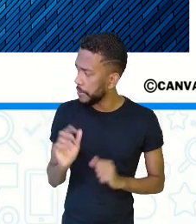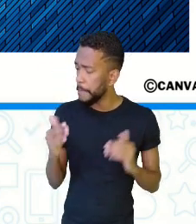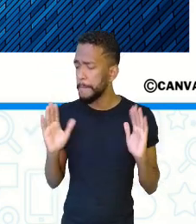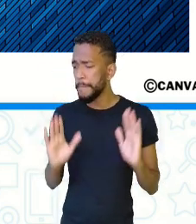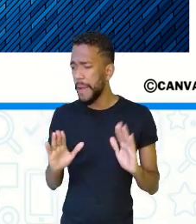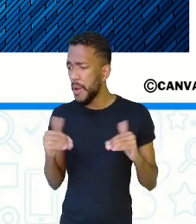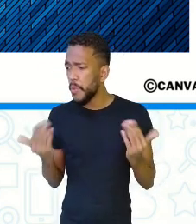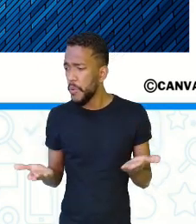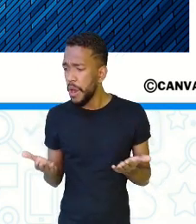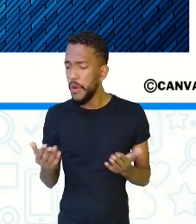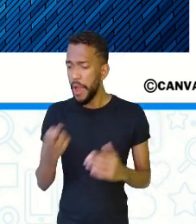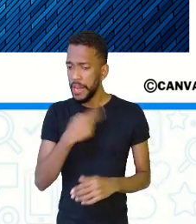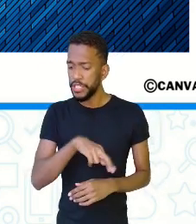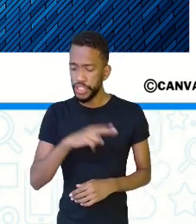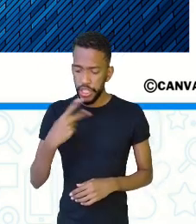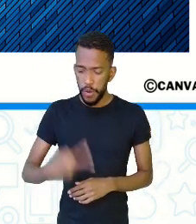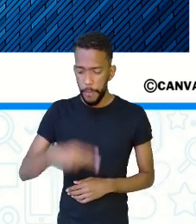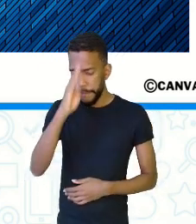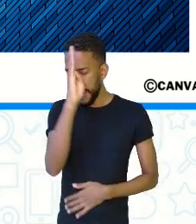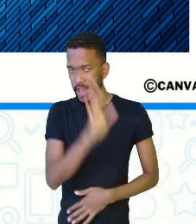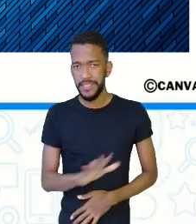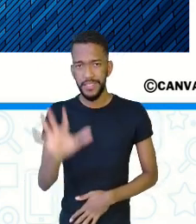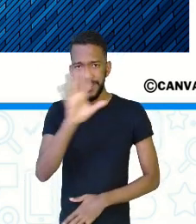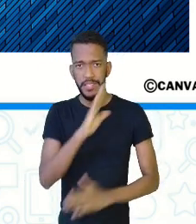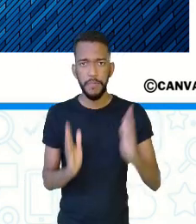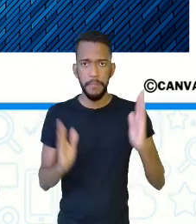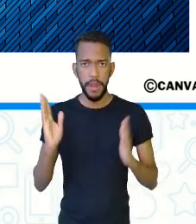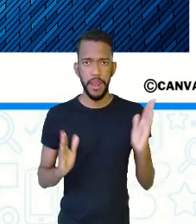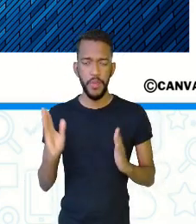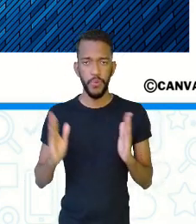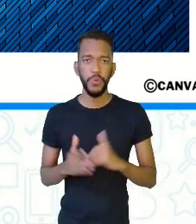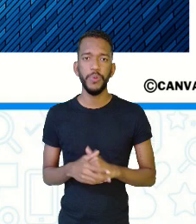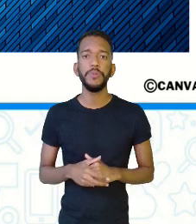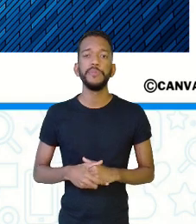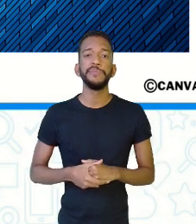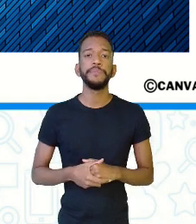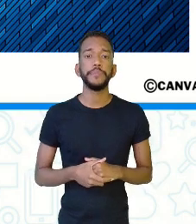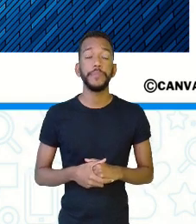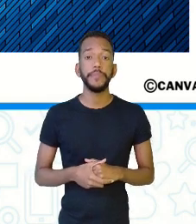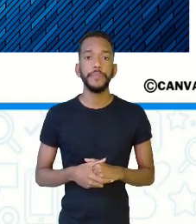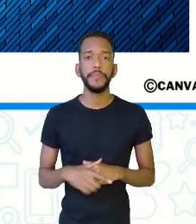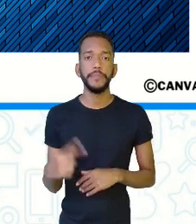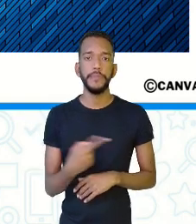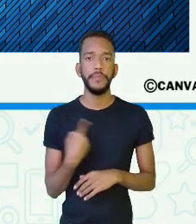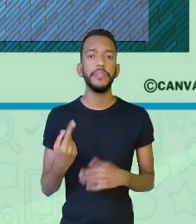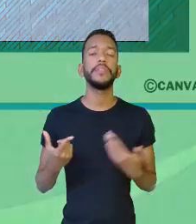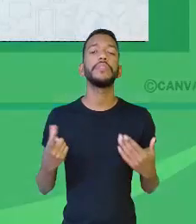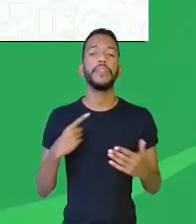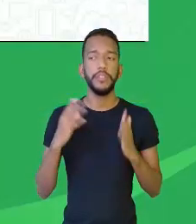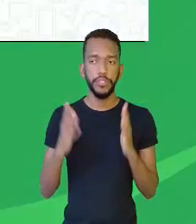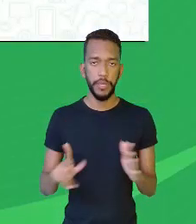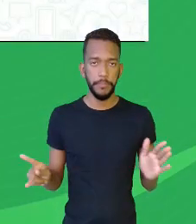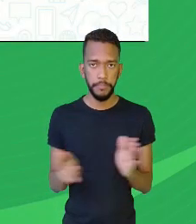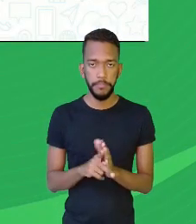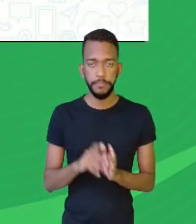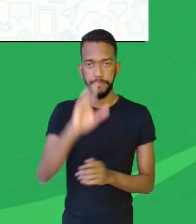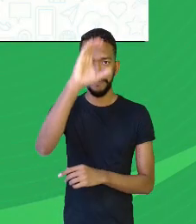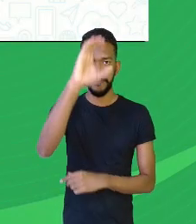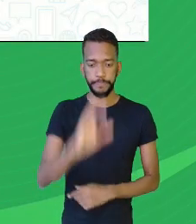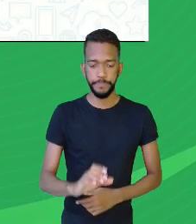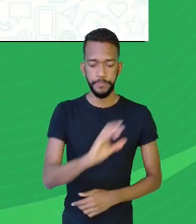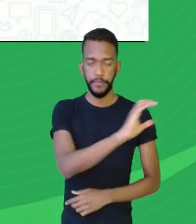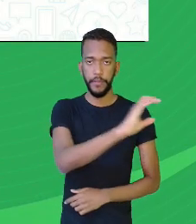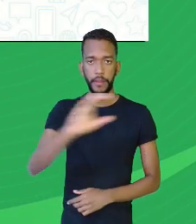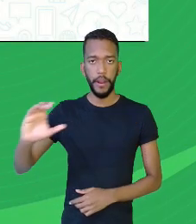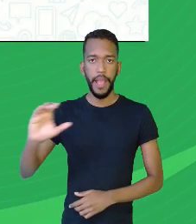a religião no Brasil neste período açucareiro? Bom, nós tínhamos o catolicismo. O